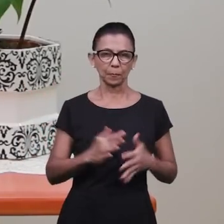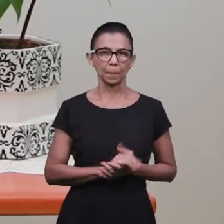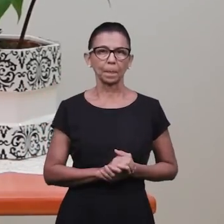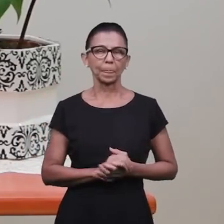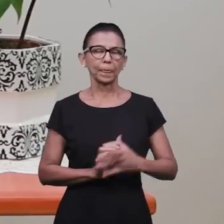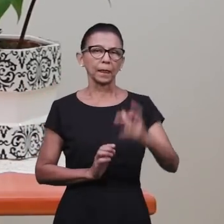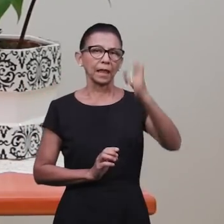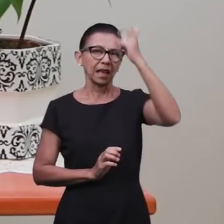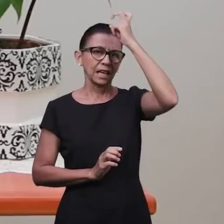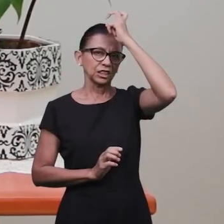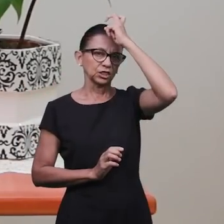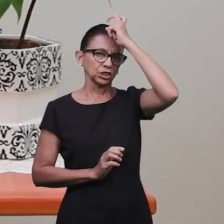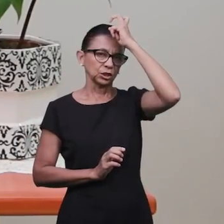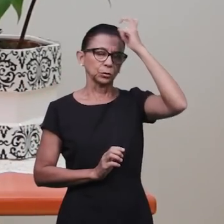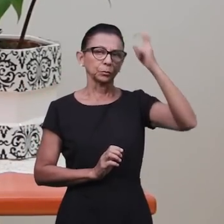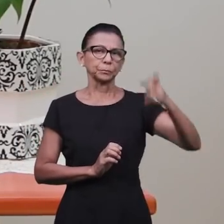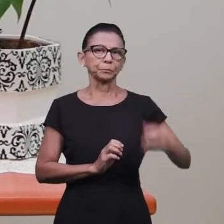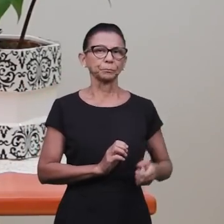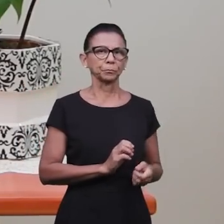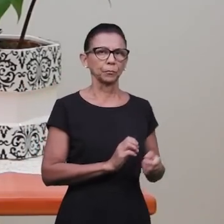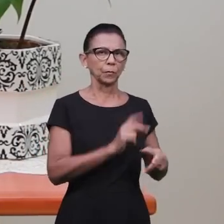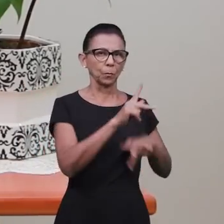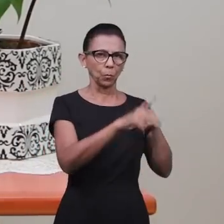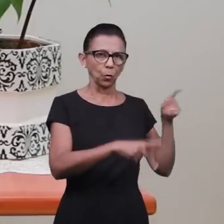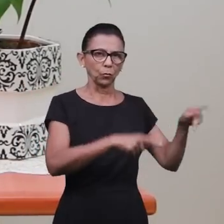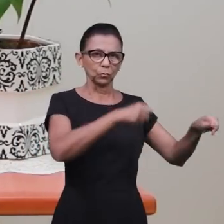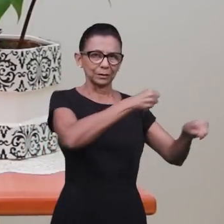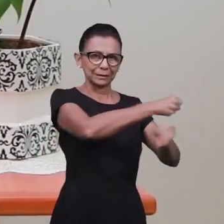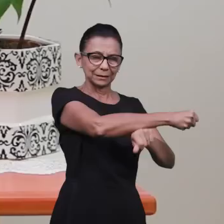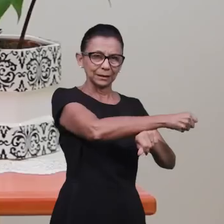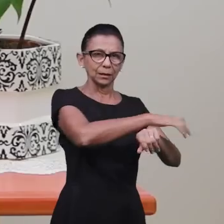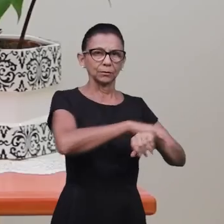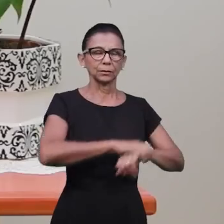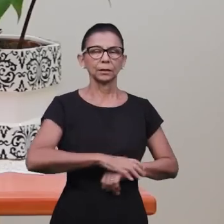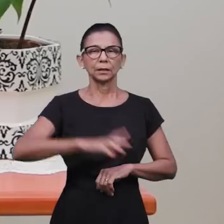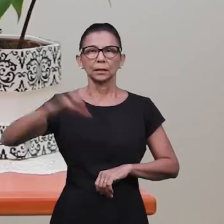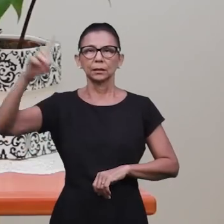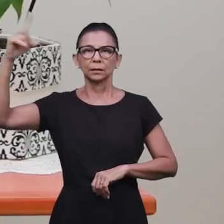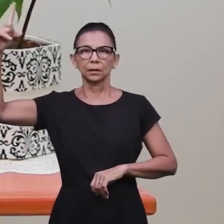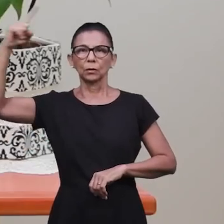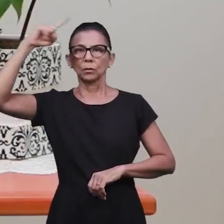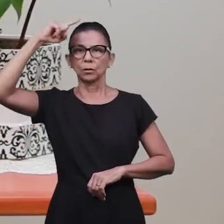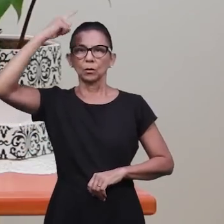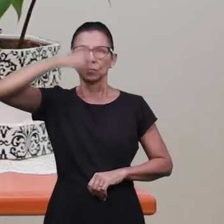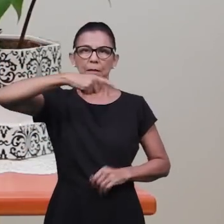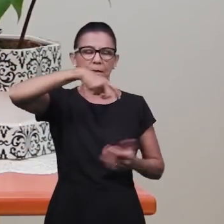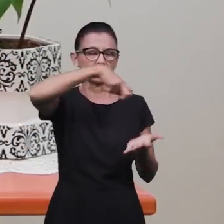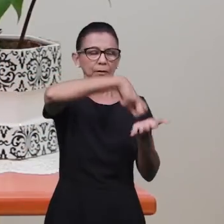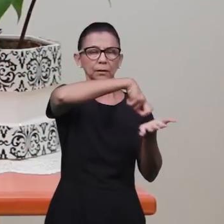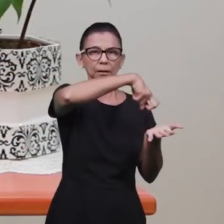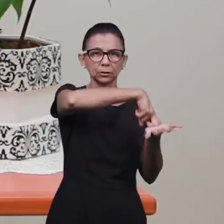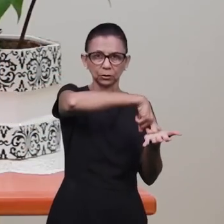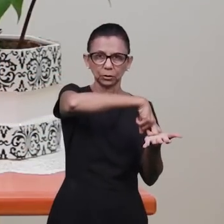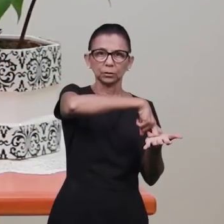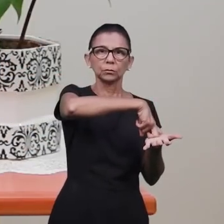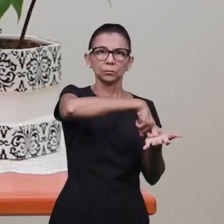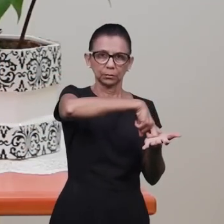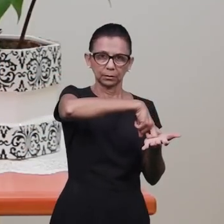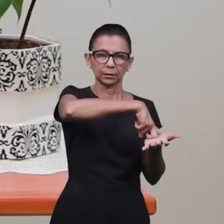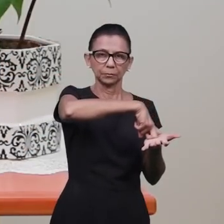penúltima praga. Mas acontece que quando as virgens prudentes, elas